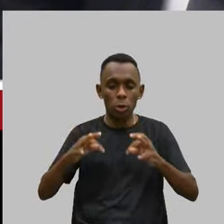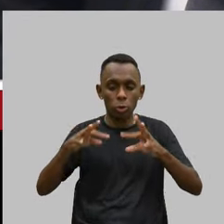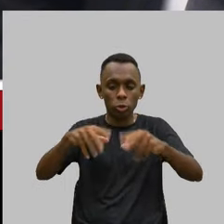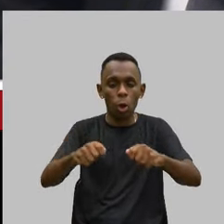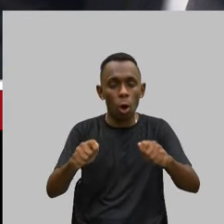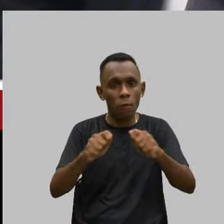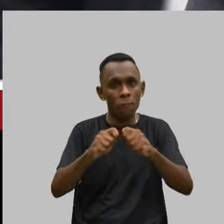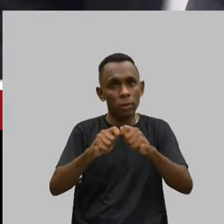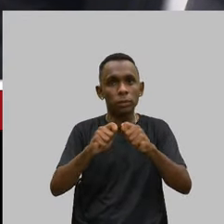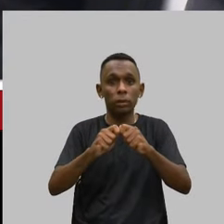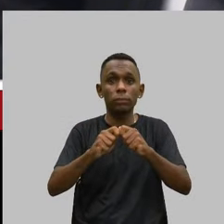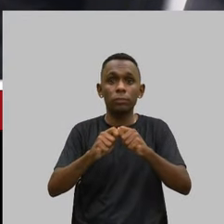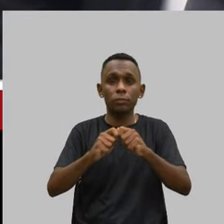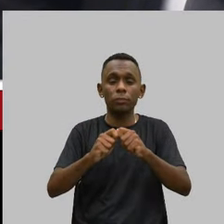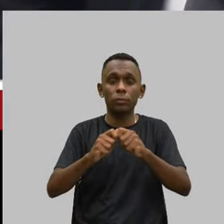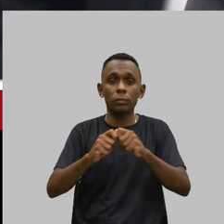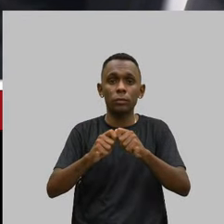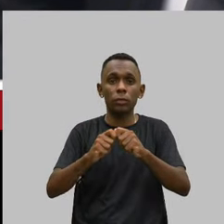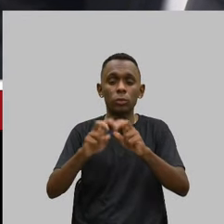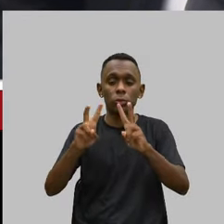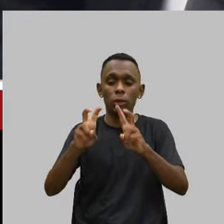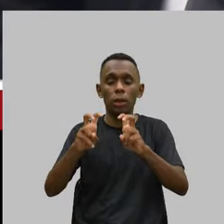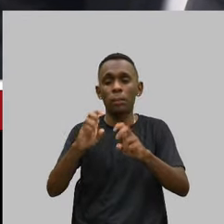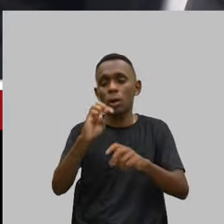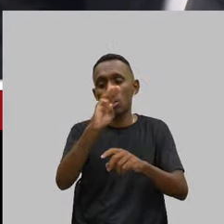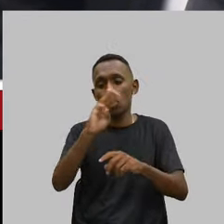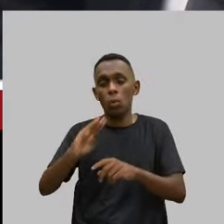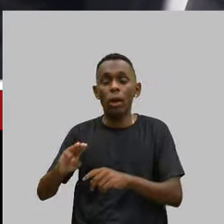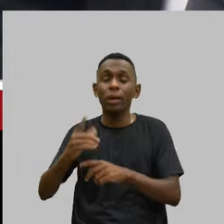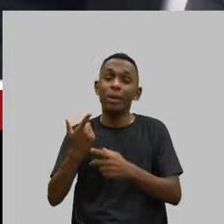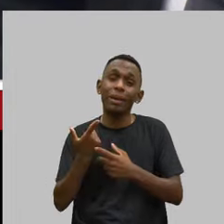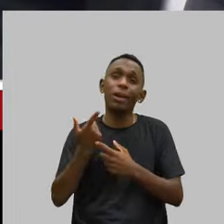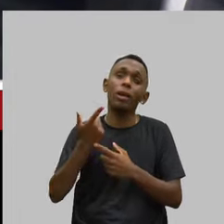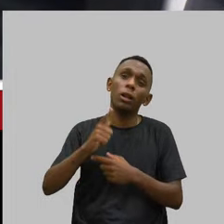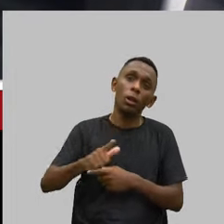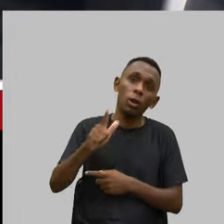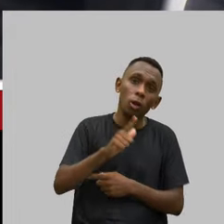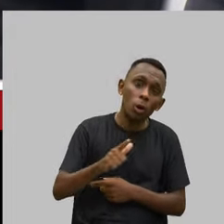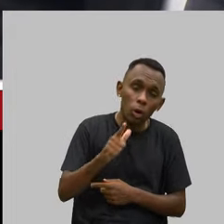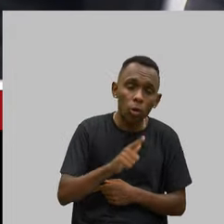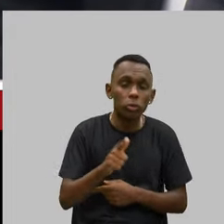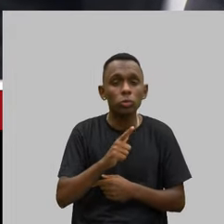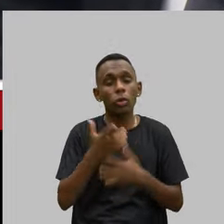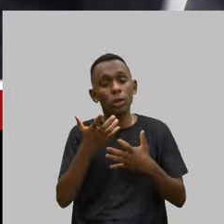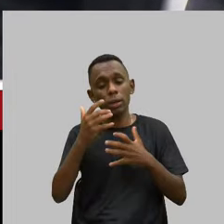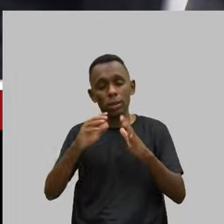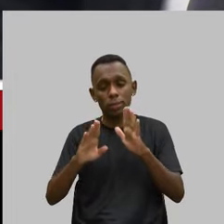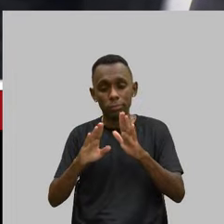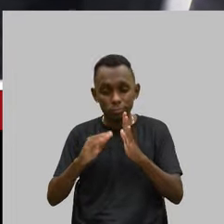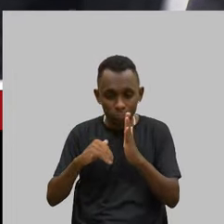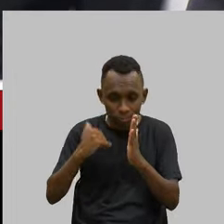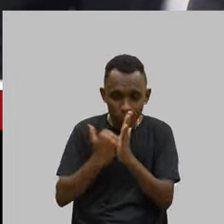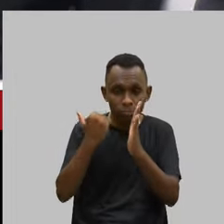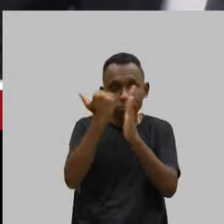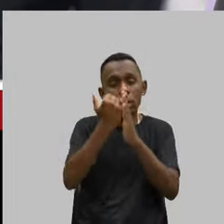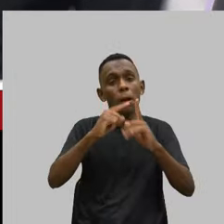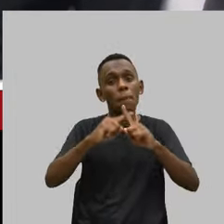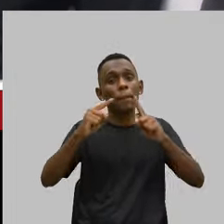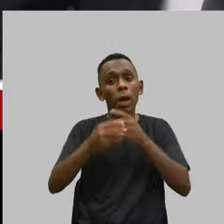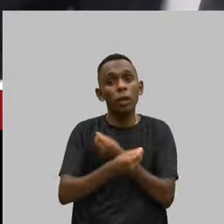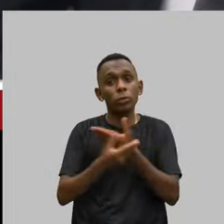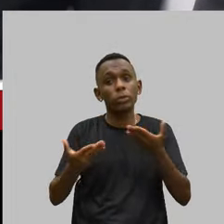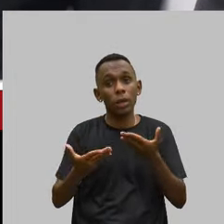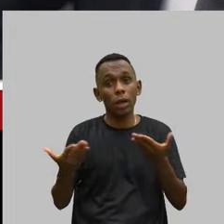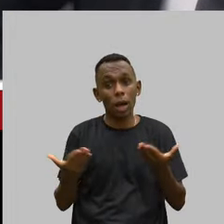eh entendo que eh a expectativa era maior mas o que a gente conseguiu entregar até o momento não dá pra gente